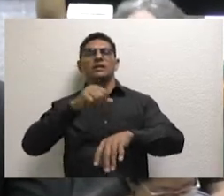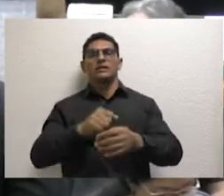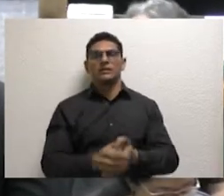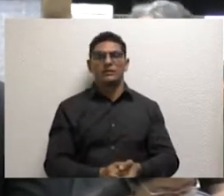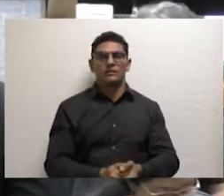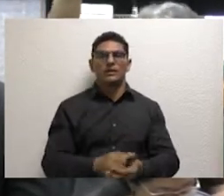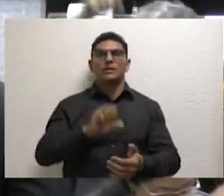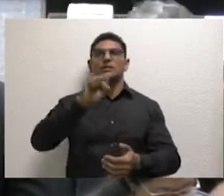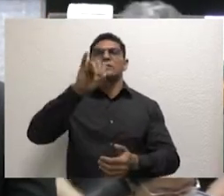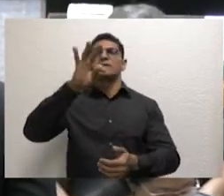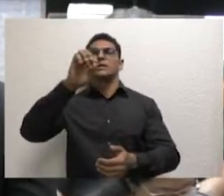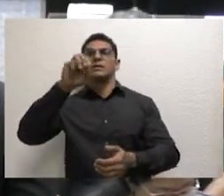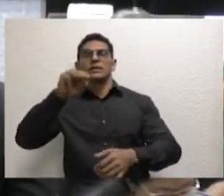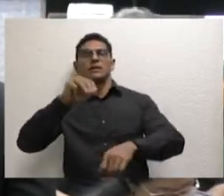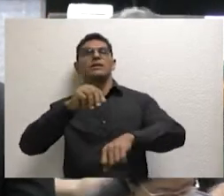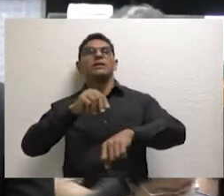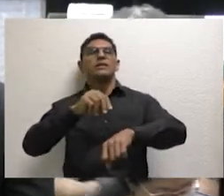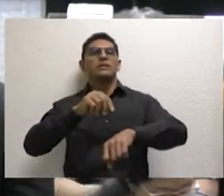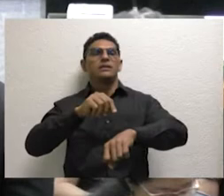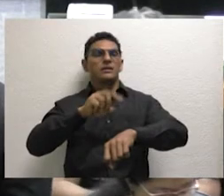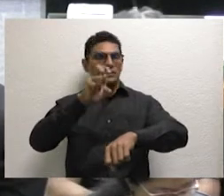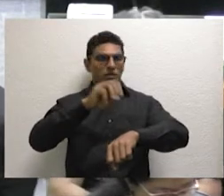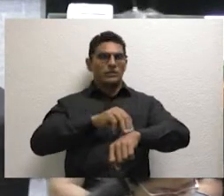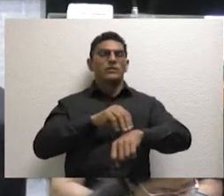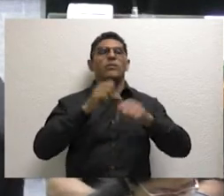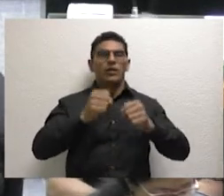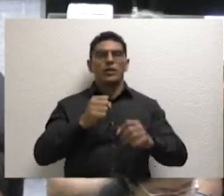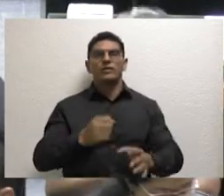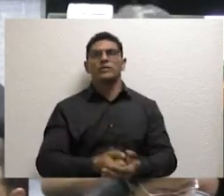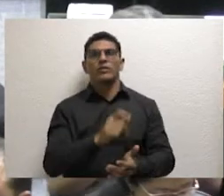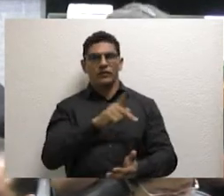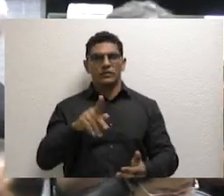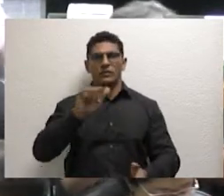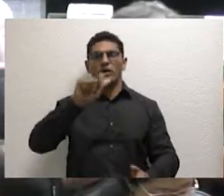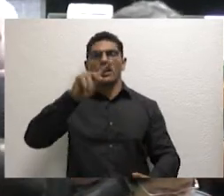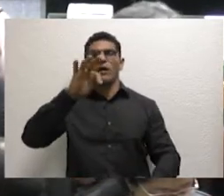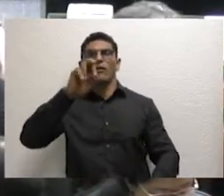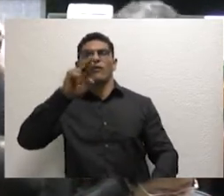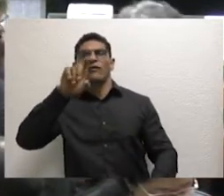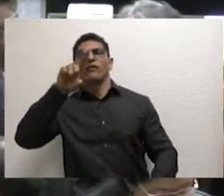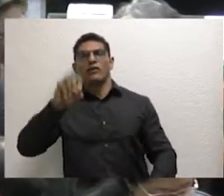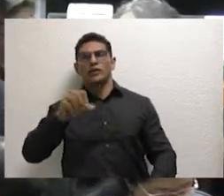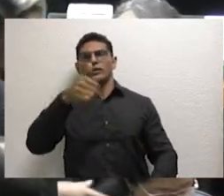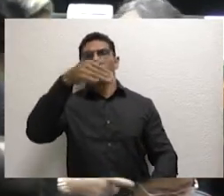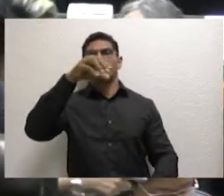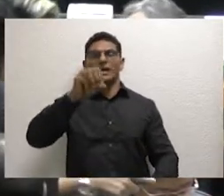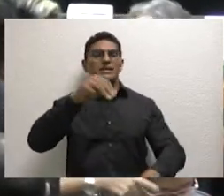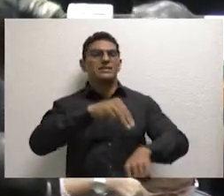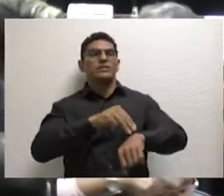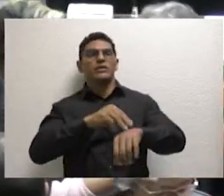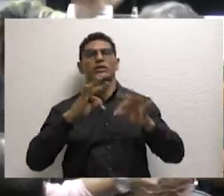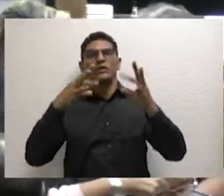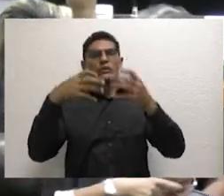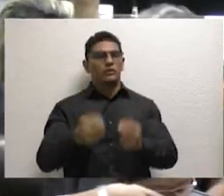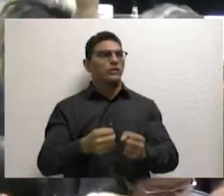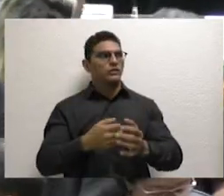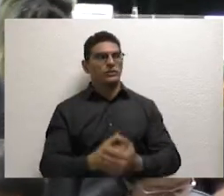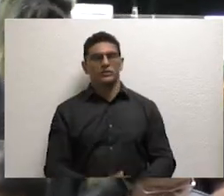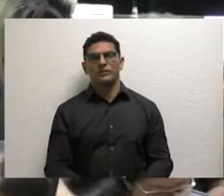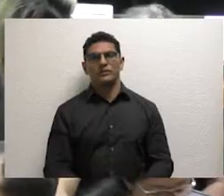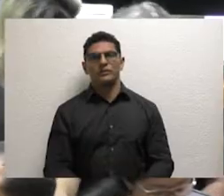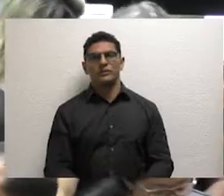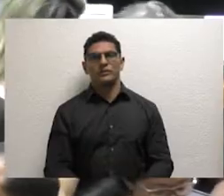o Cintean se manifestar tem o professor Alfredo aqui fala o professor Alfredo e o Lambert estão 10 minutos aí tudo bem apenas